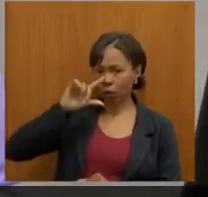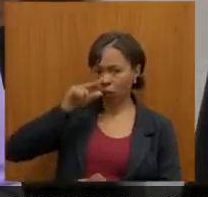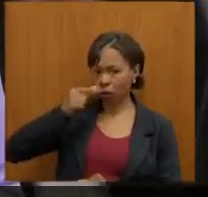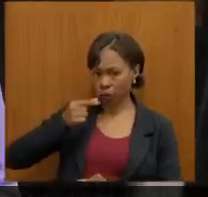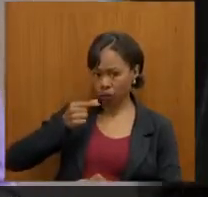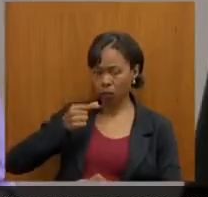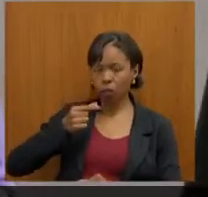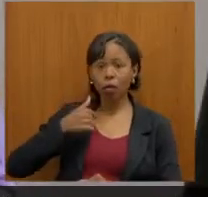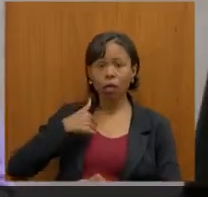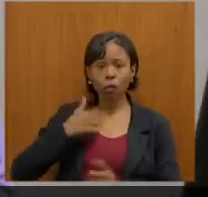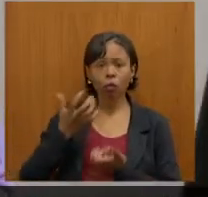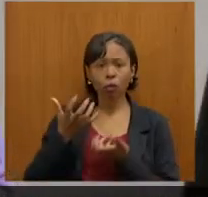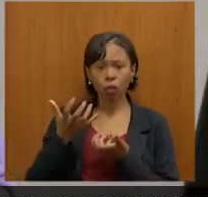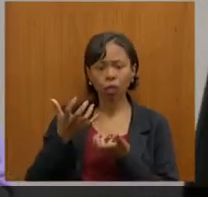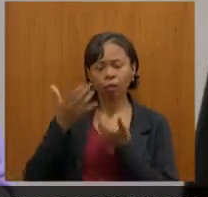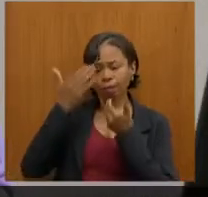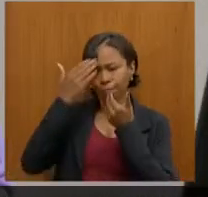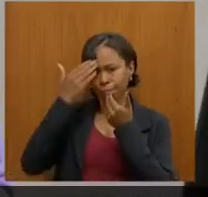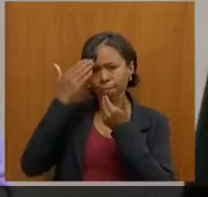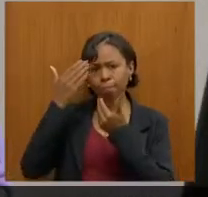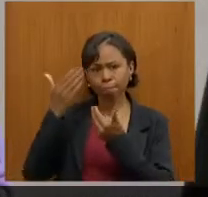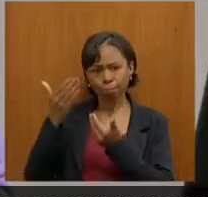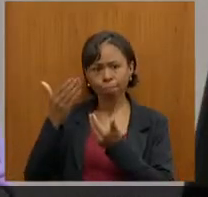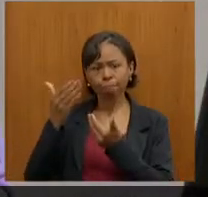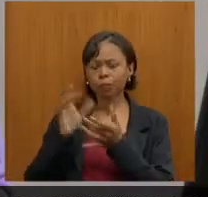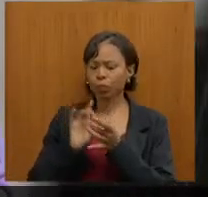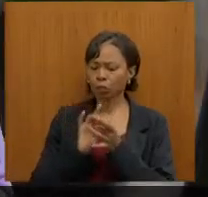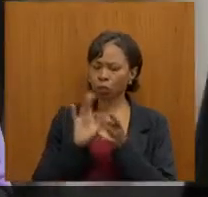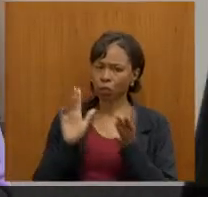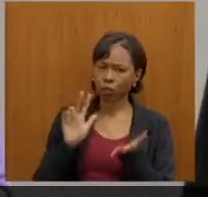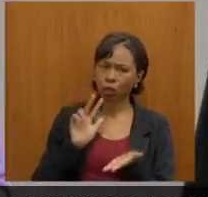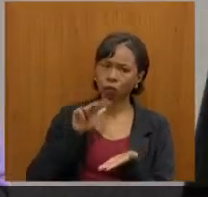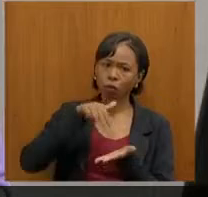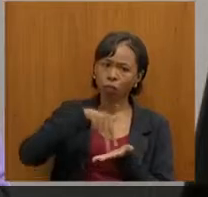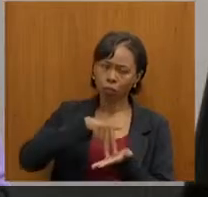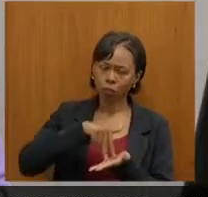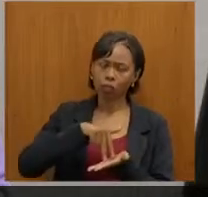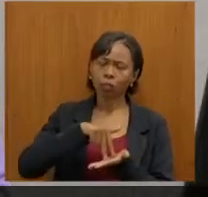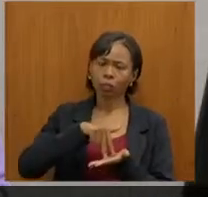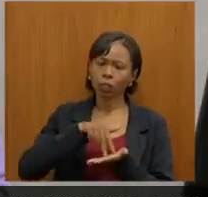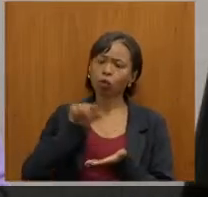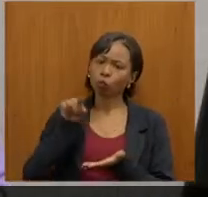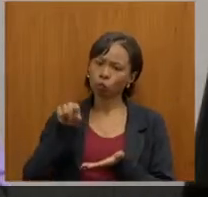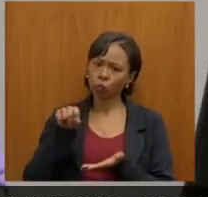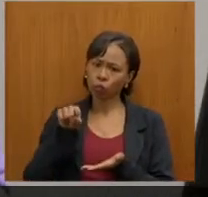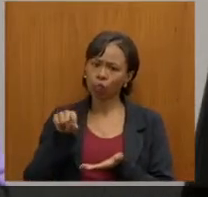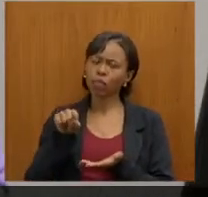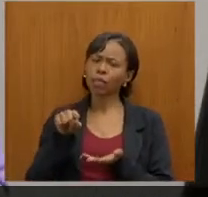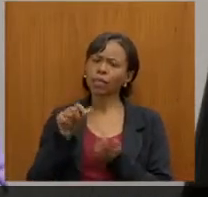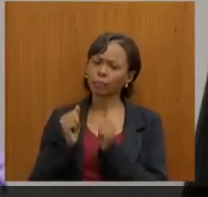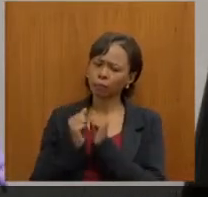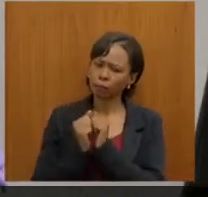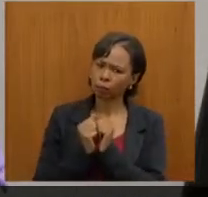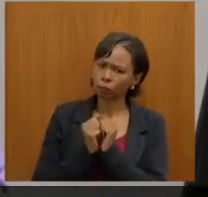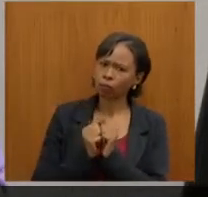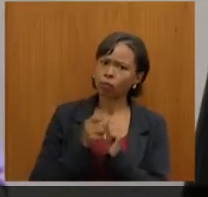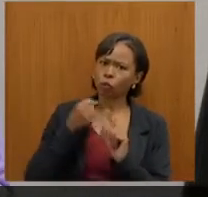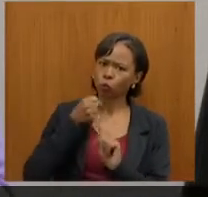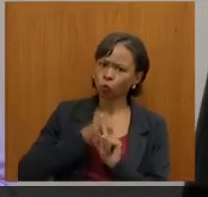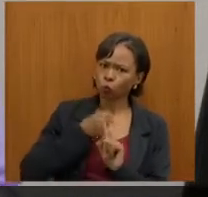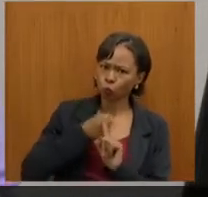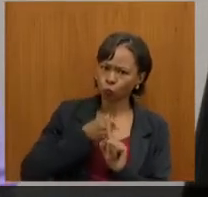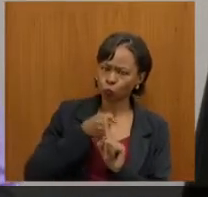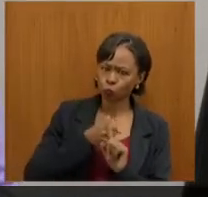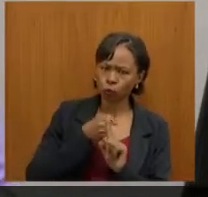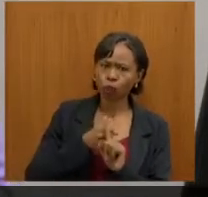quero Sandra já te agradecer pela disponibilidade de estar aqui conosco você quer companheira aí de muita luta